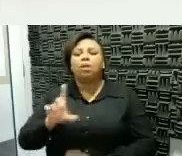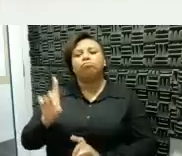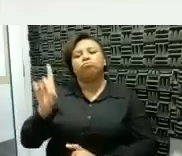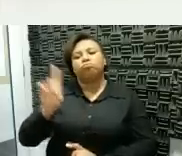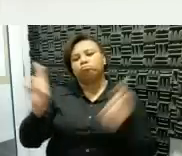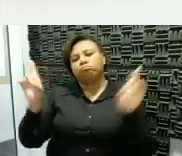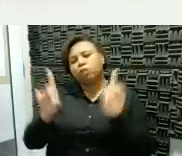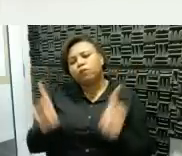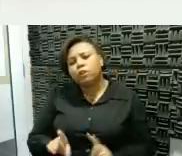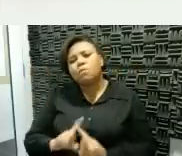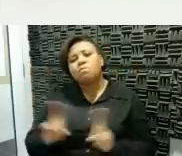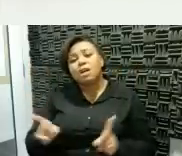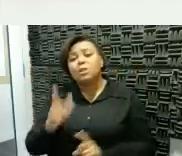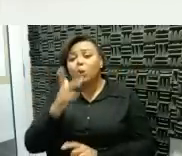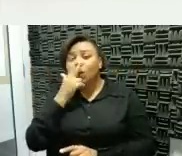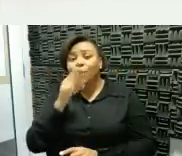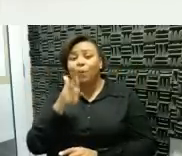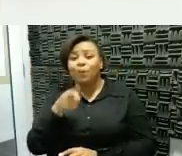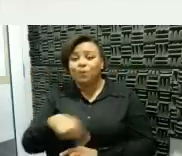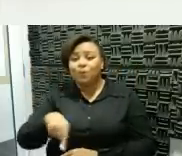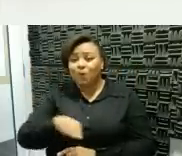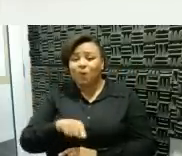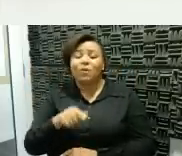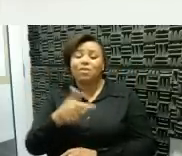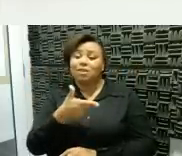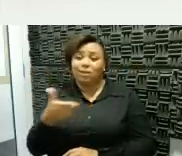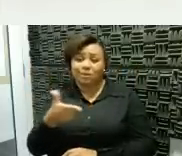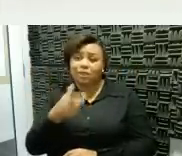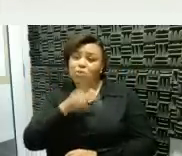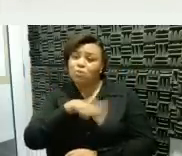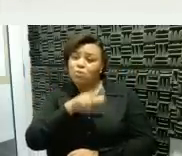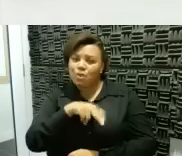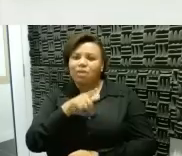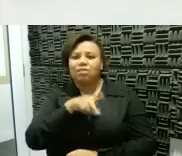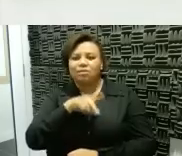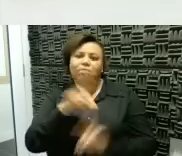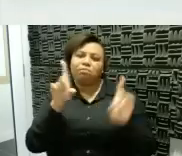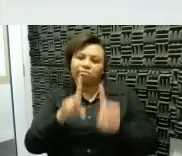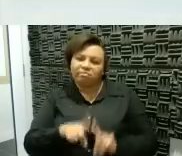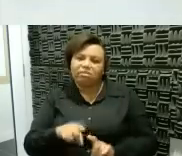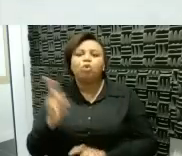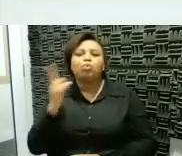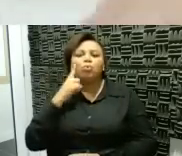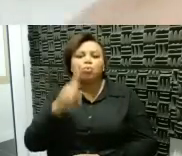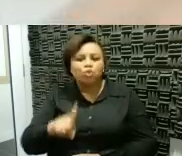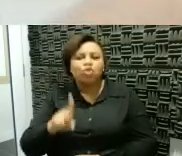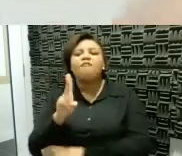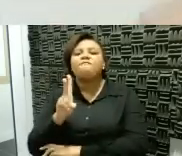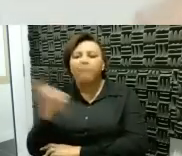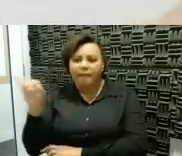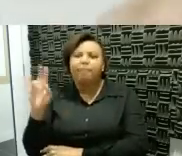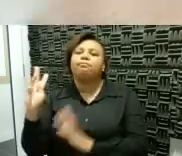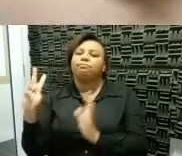ah mesmos nós né que não nunca passamos por alguma coisa assim um dia vamos passar né ou seja nós vamos